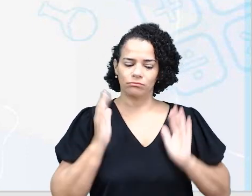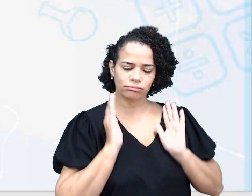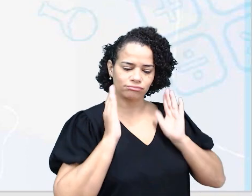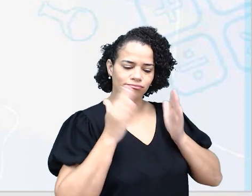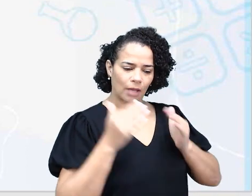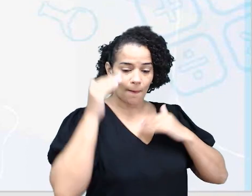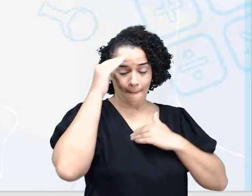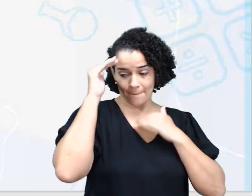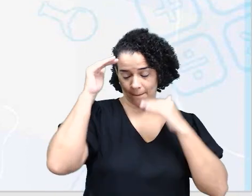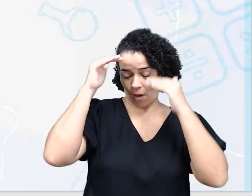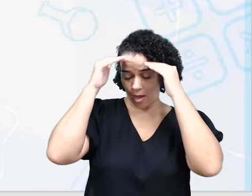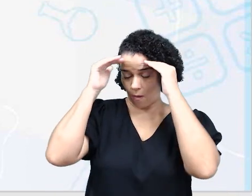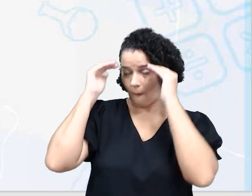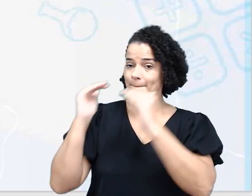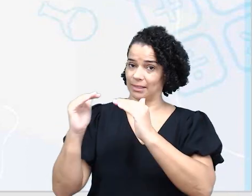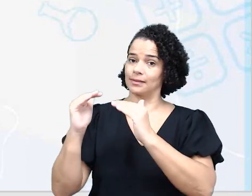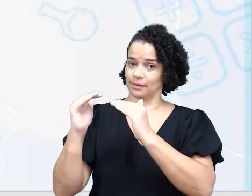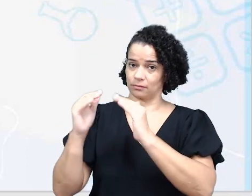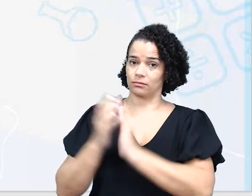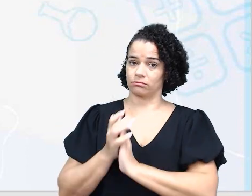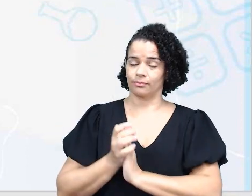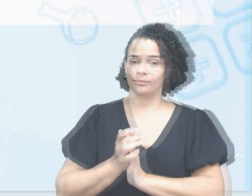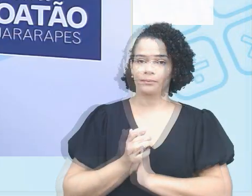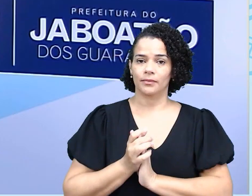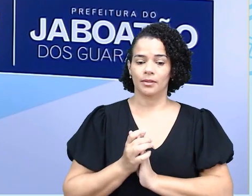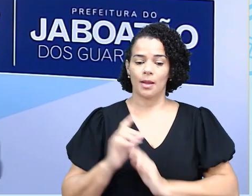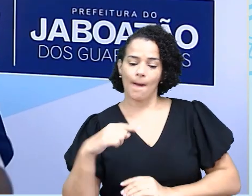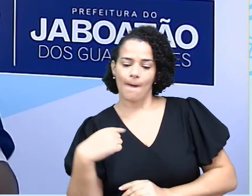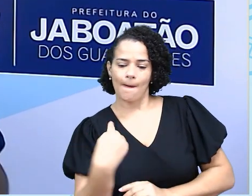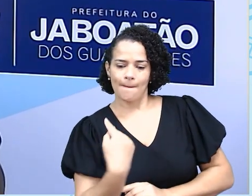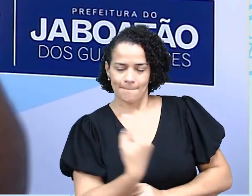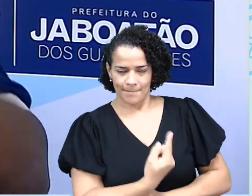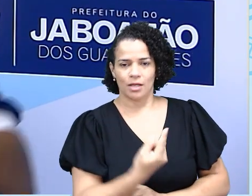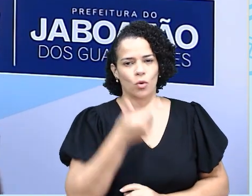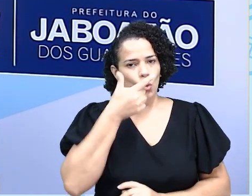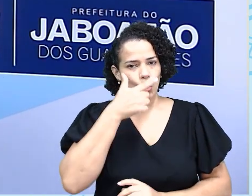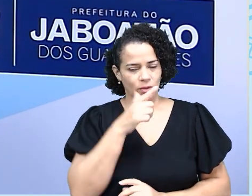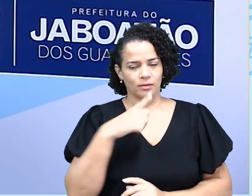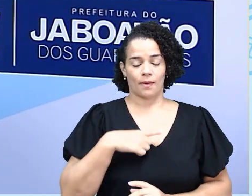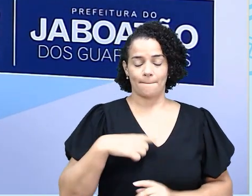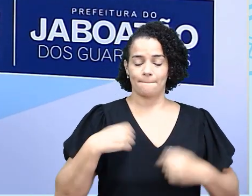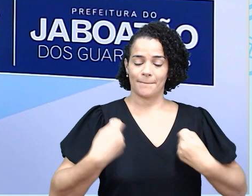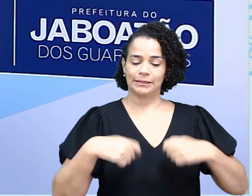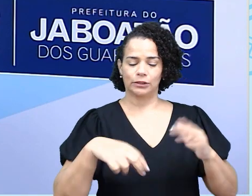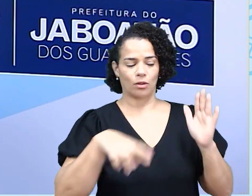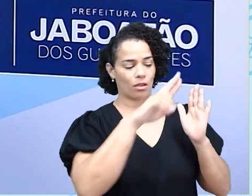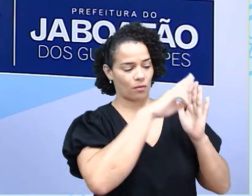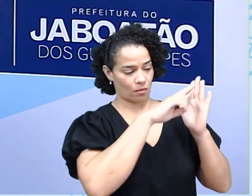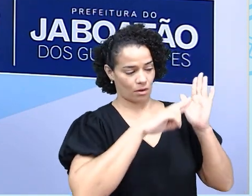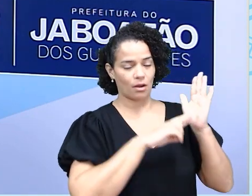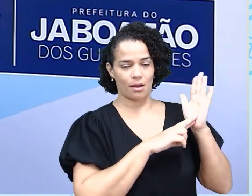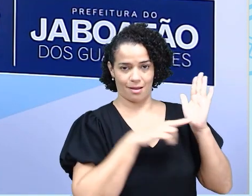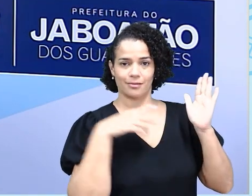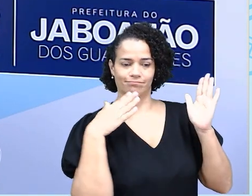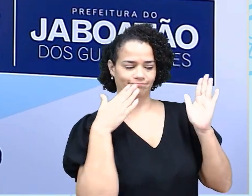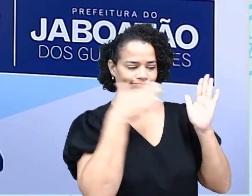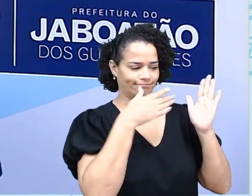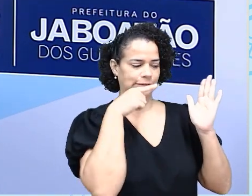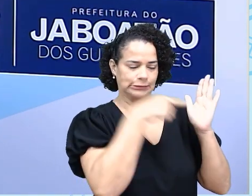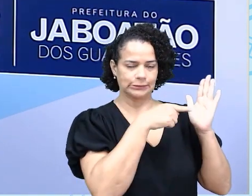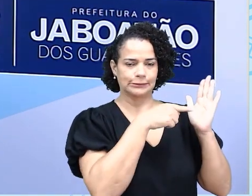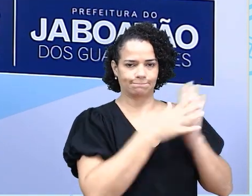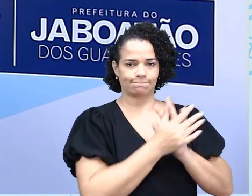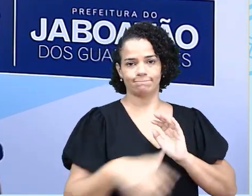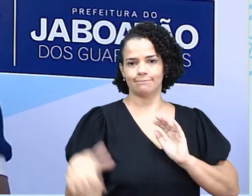ordem definida antecipadamente, ou seja, para eu definir uma sequência numérica, precisa ter uma regrinha que defina ela. Essa é a primeira